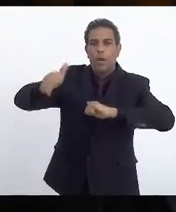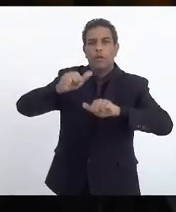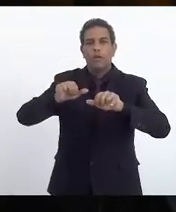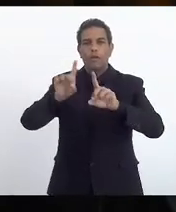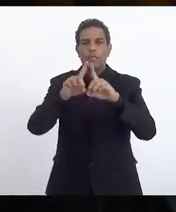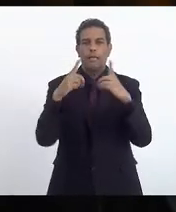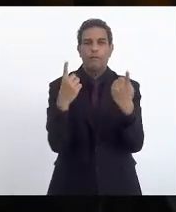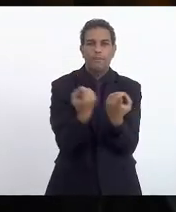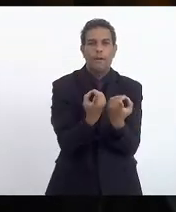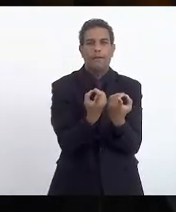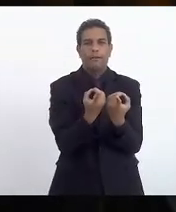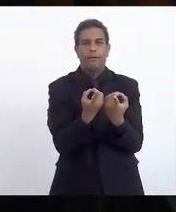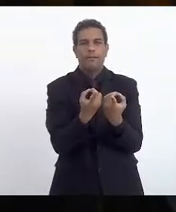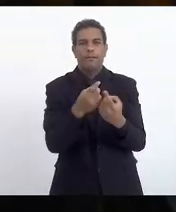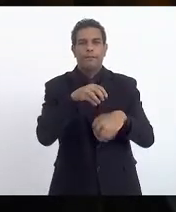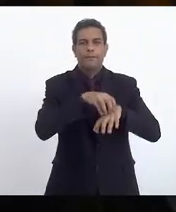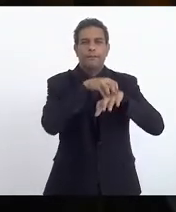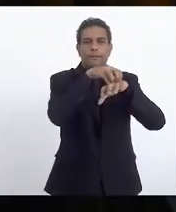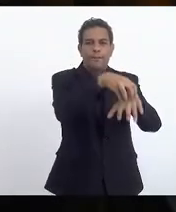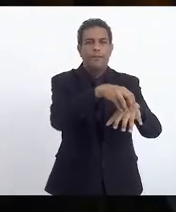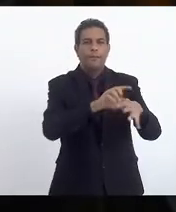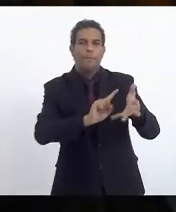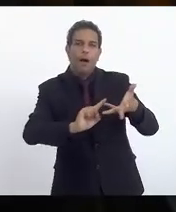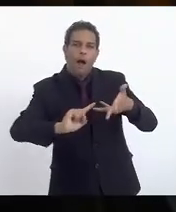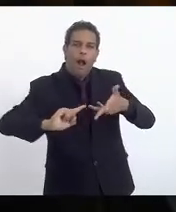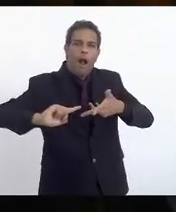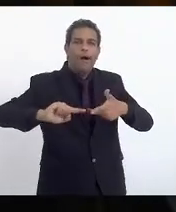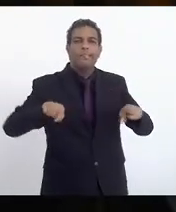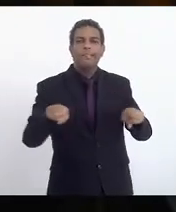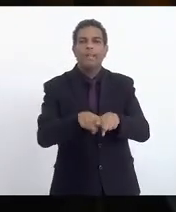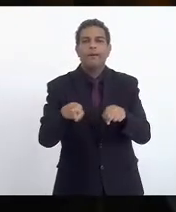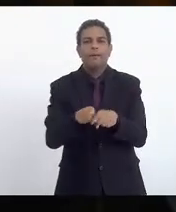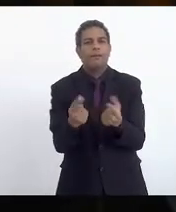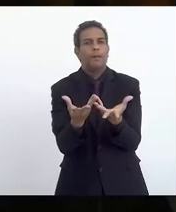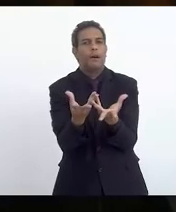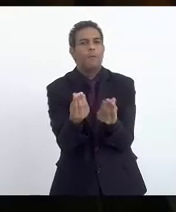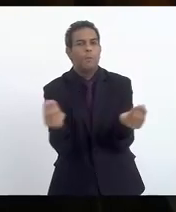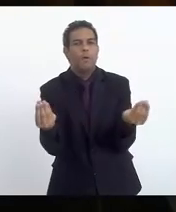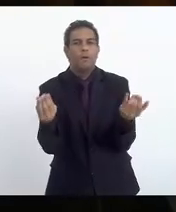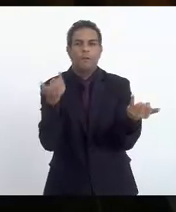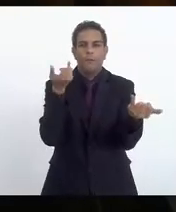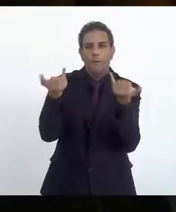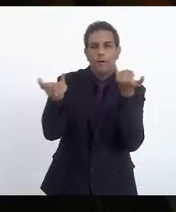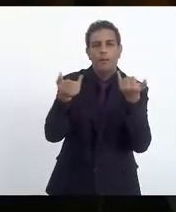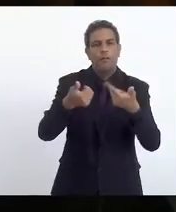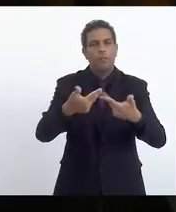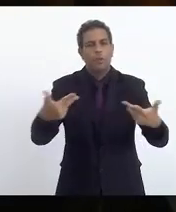departamento de engenharia de trânsito de área de transportes para dizendo muito qualificados